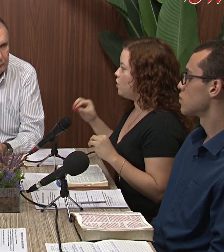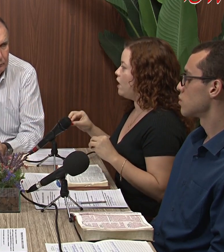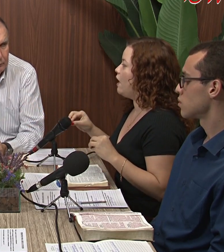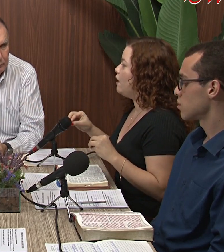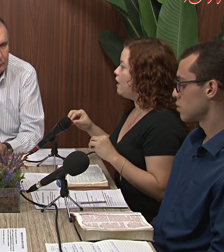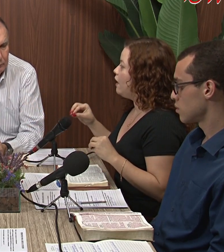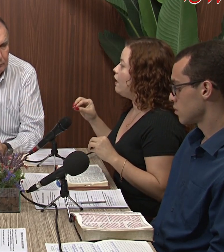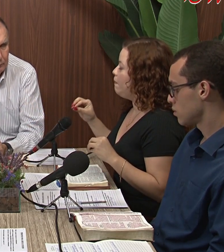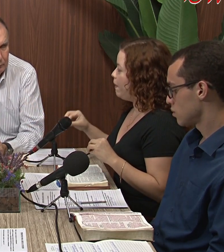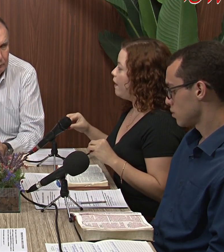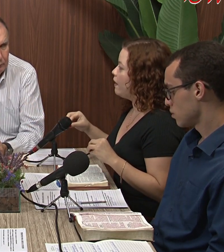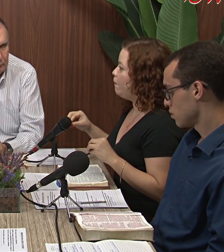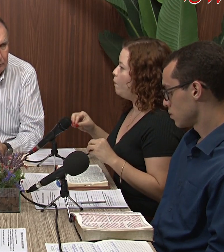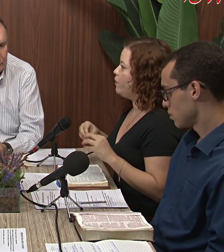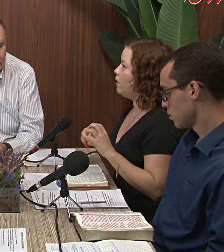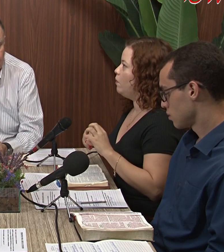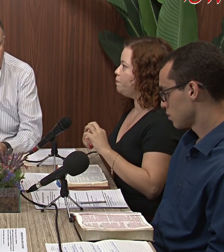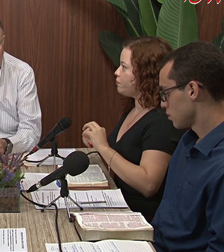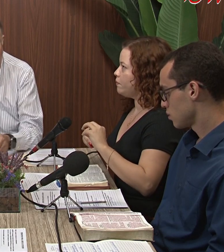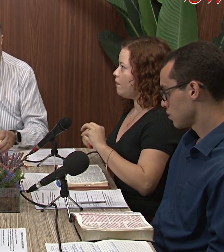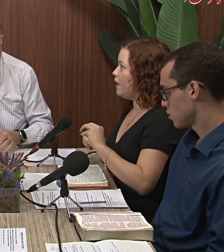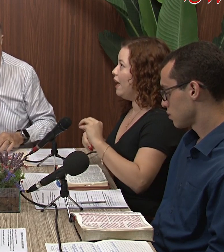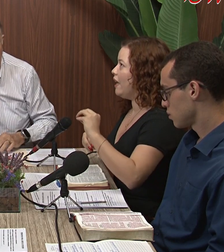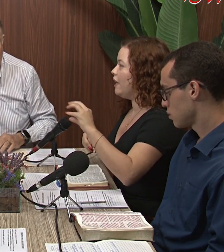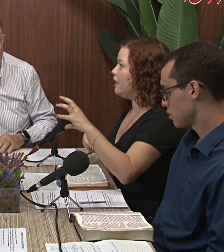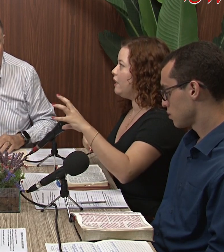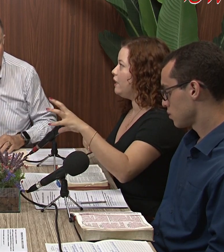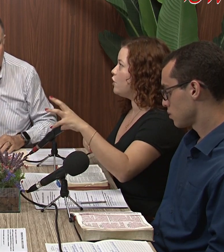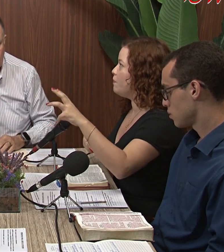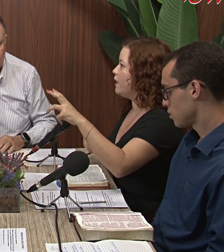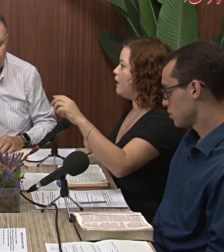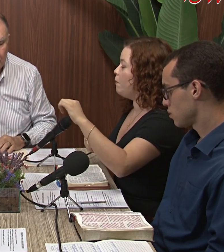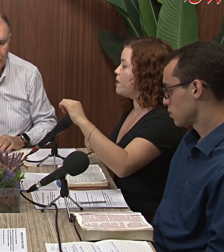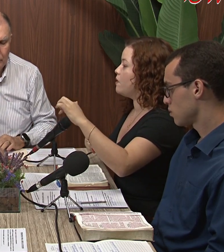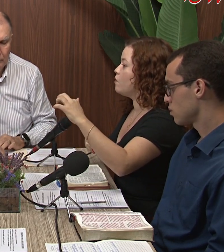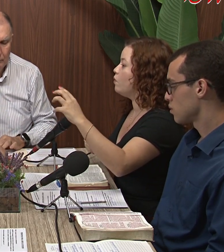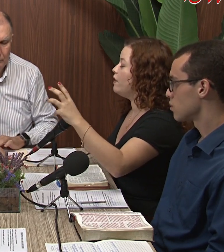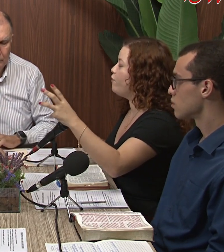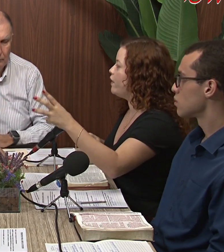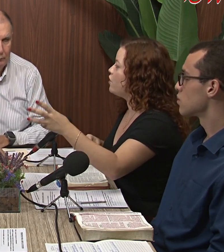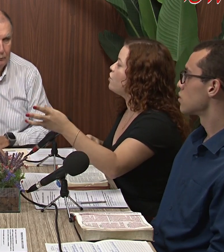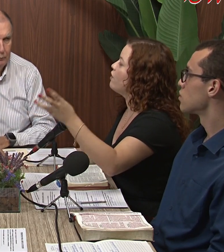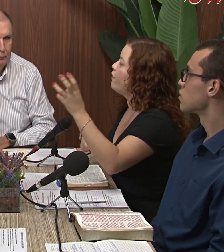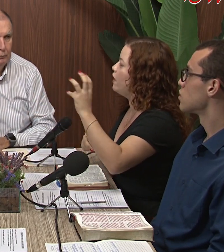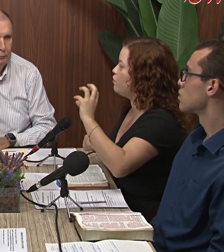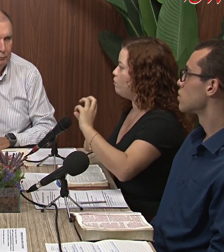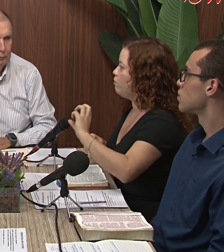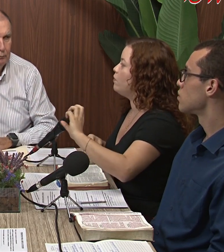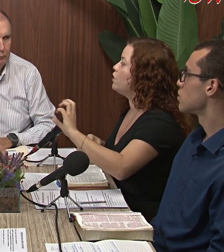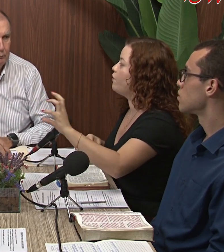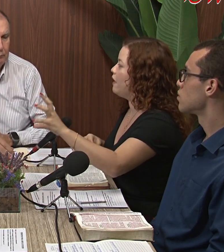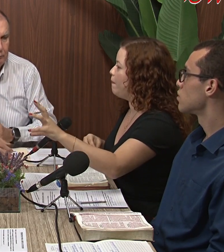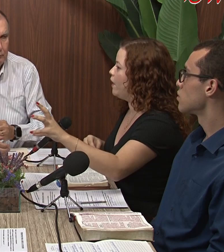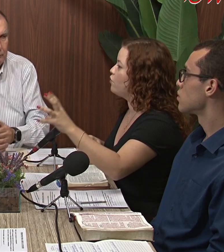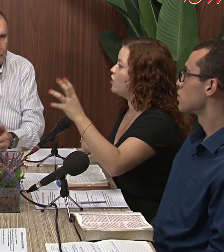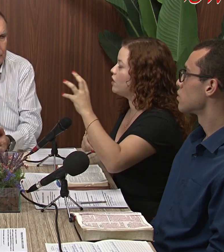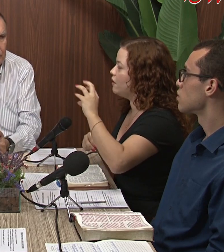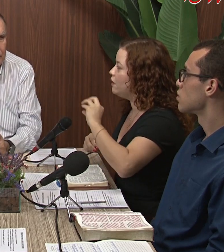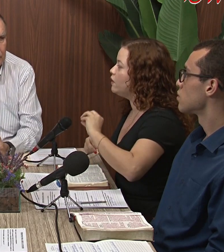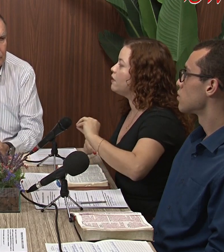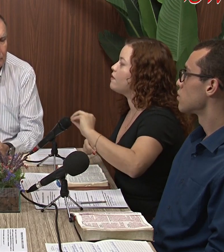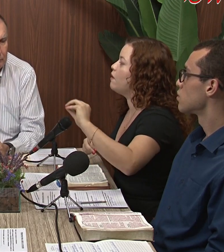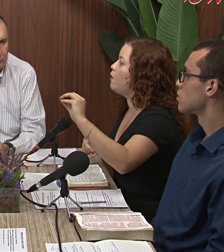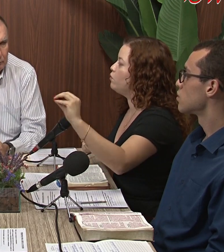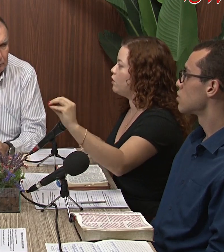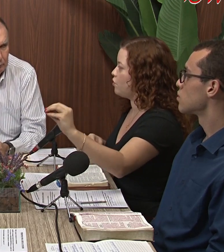processo até chegar em Pérgamo. Então lá em Esmirna, né? Eu preciso ir ver. A gente já fala de um esfriamento, já está